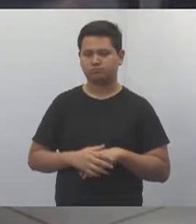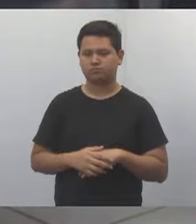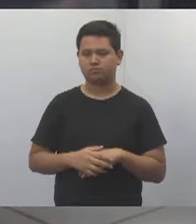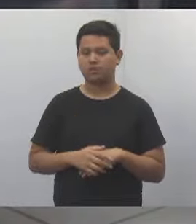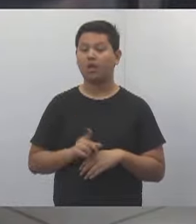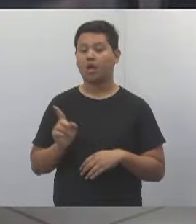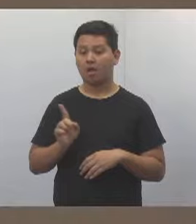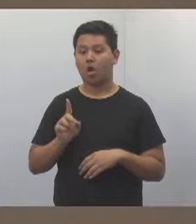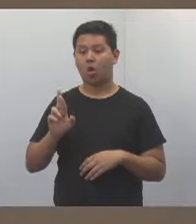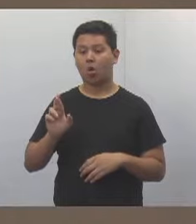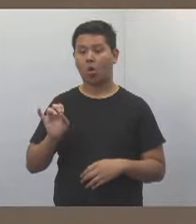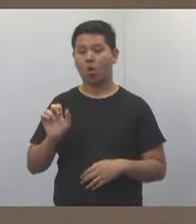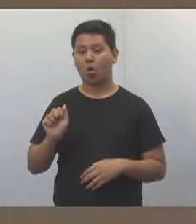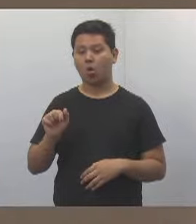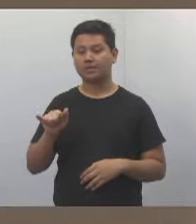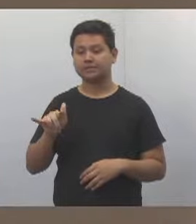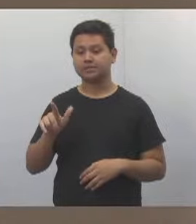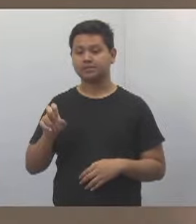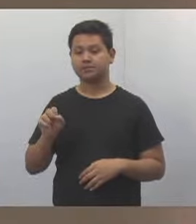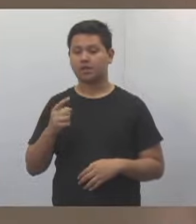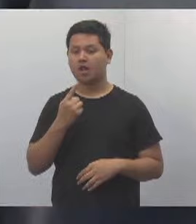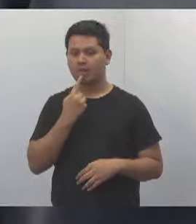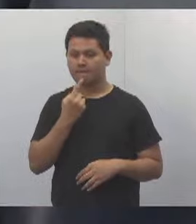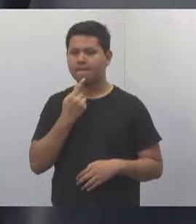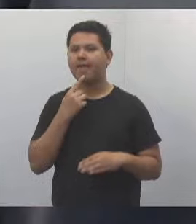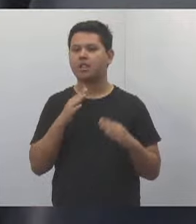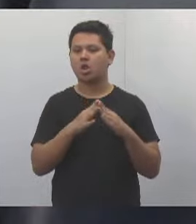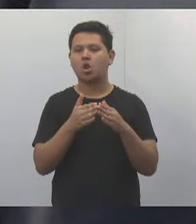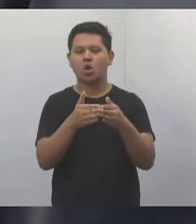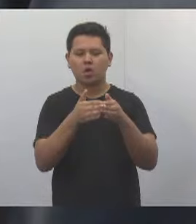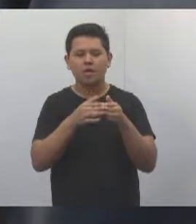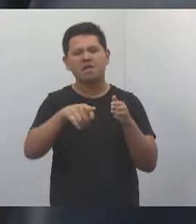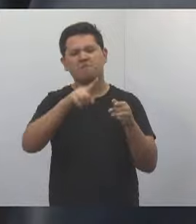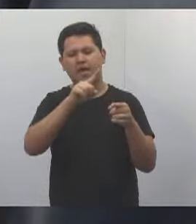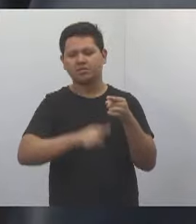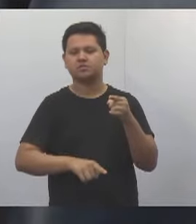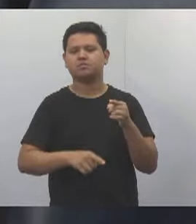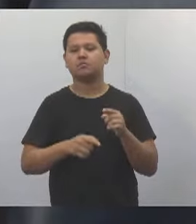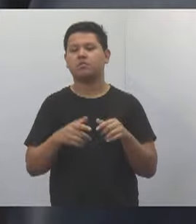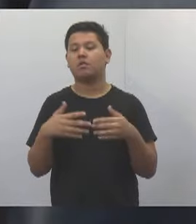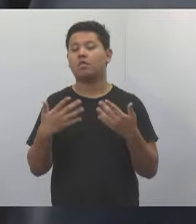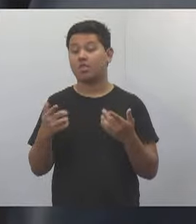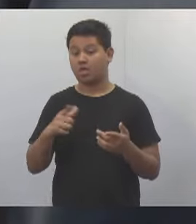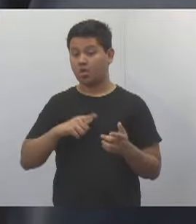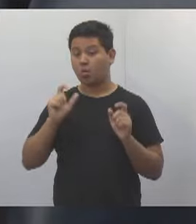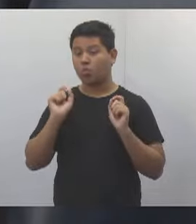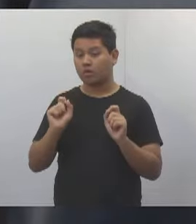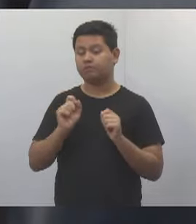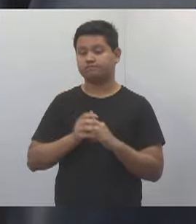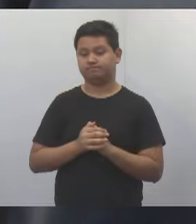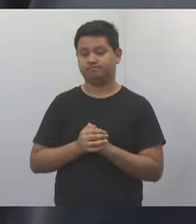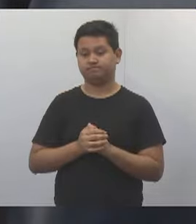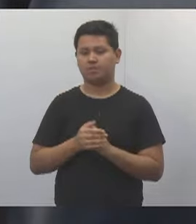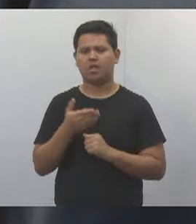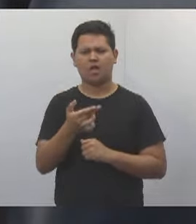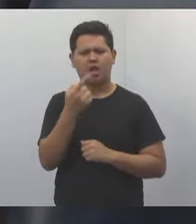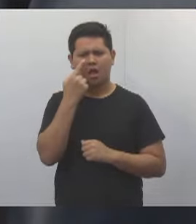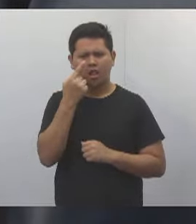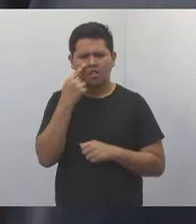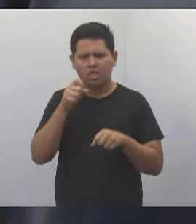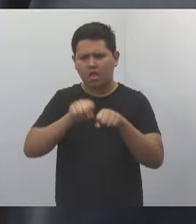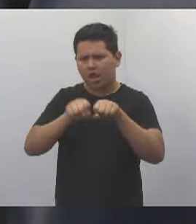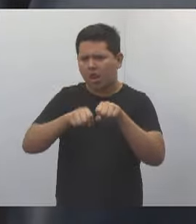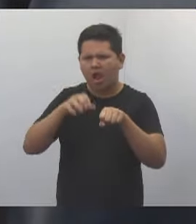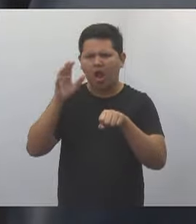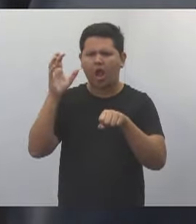próxima ao centro e reclama do abuso de motociclistas e pede providências. Porém, tem uma coisa, eles vêm em alta